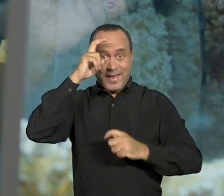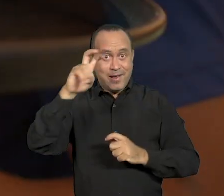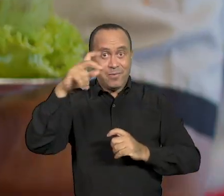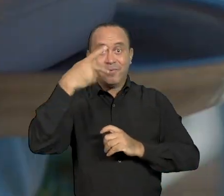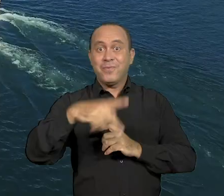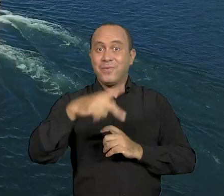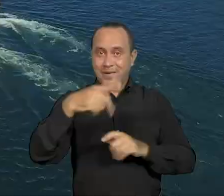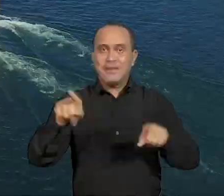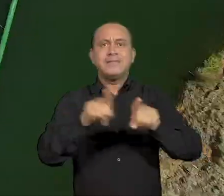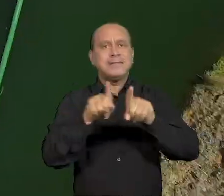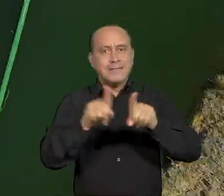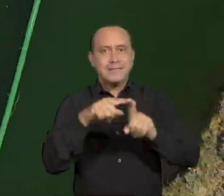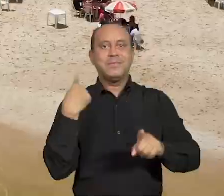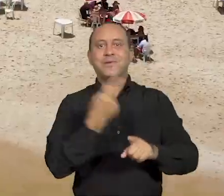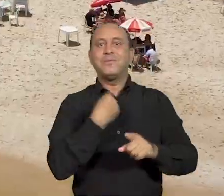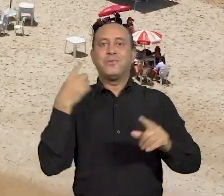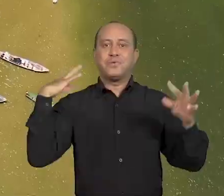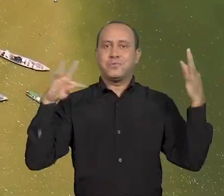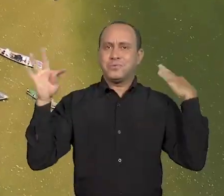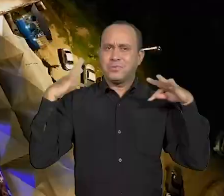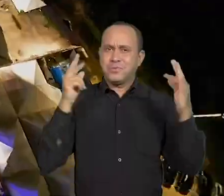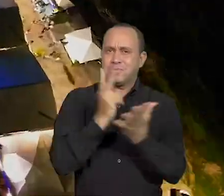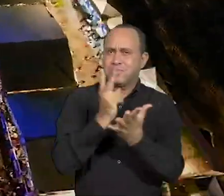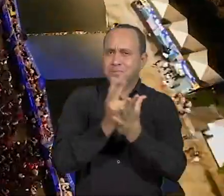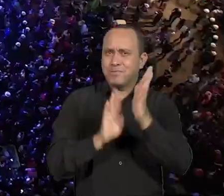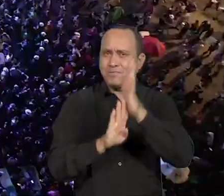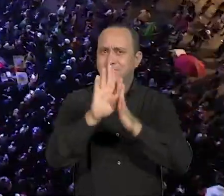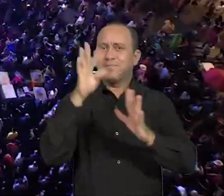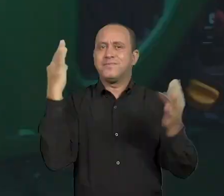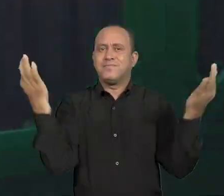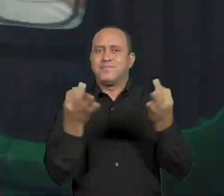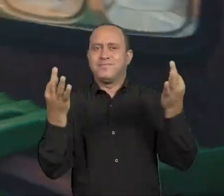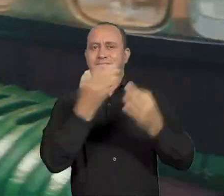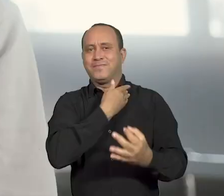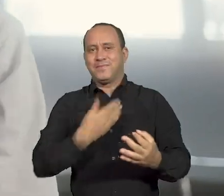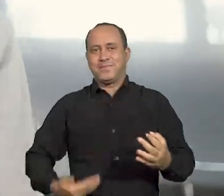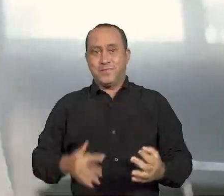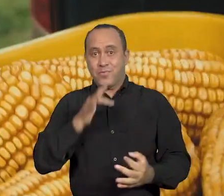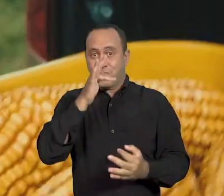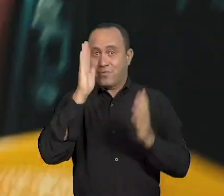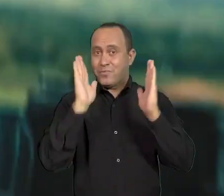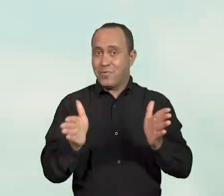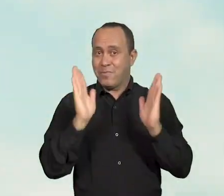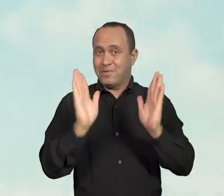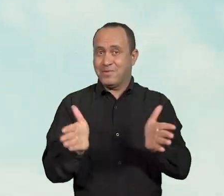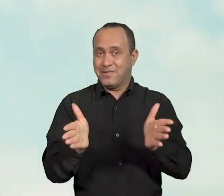cultura local, assim como o nosso turismo que segue com tudo. Tá que tá. Governo de Sergipe, o futuro começou.